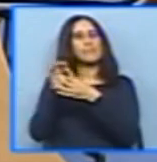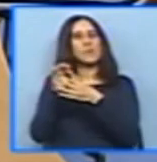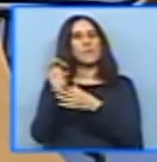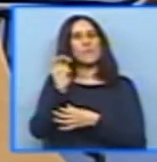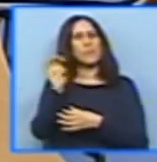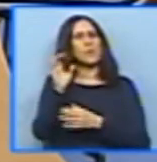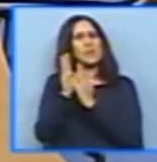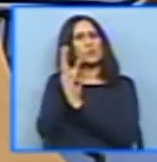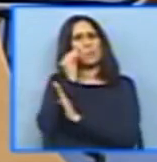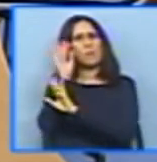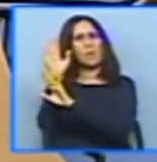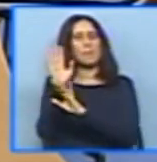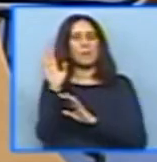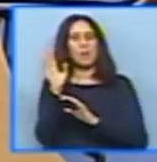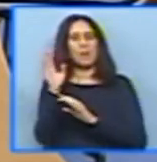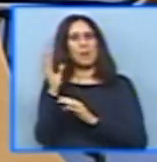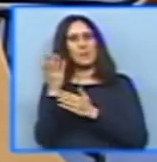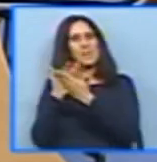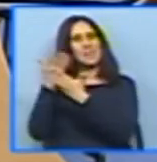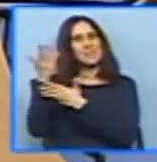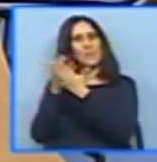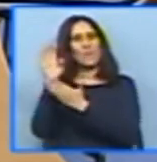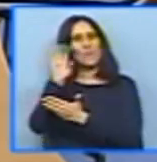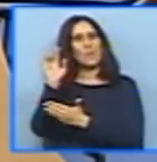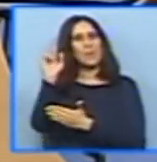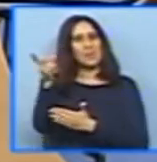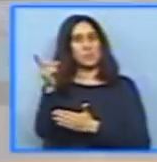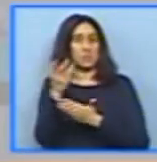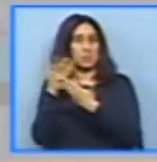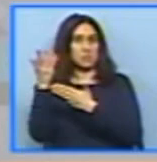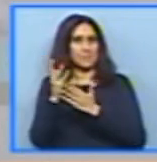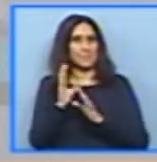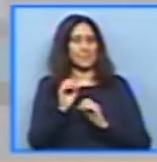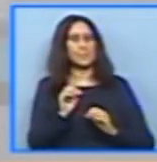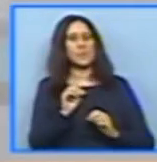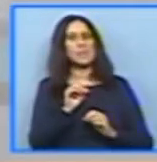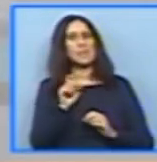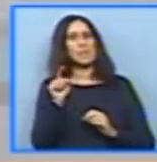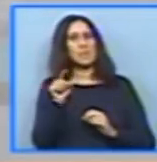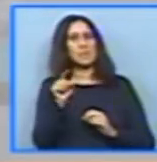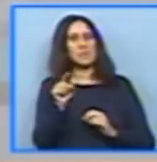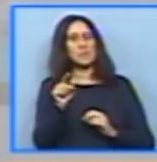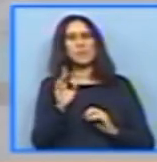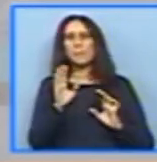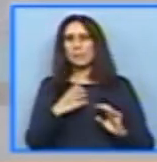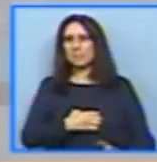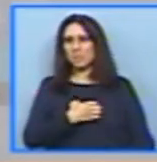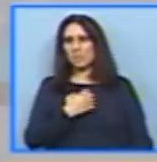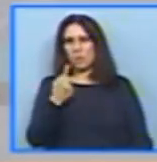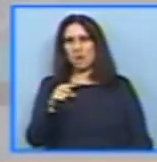aquilo que Deus é, mas é a forma como se relaciona. Porque isso é que é a revelação. E isso, mas tem